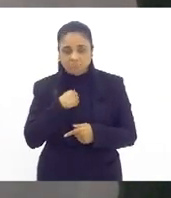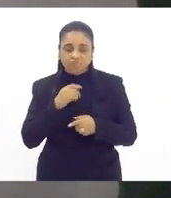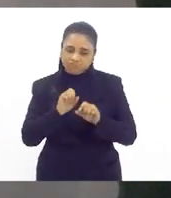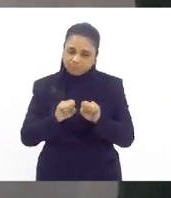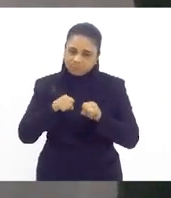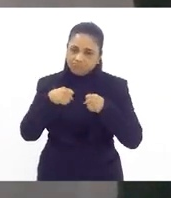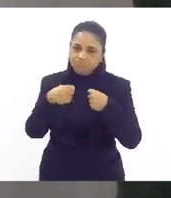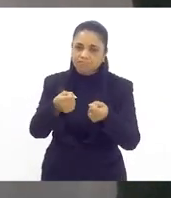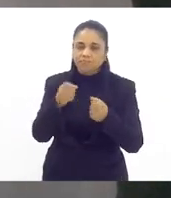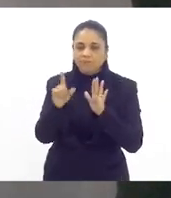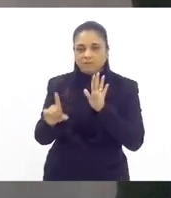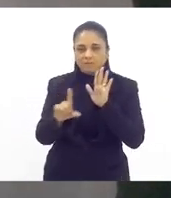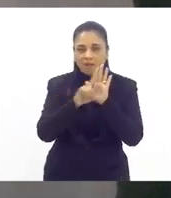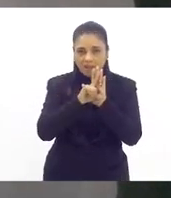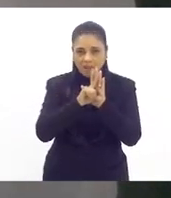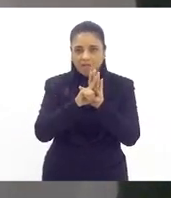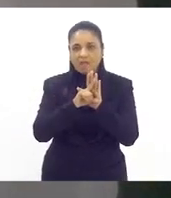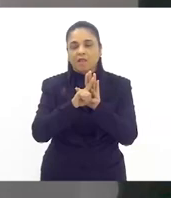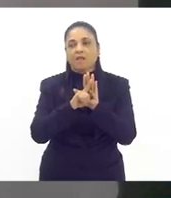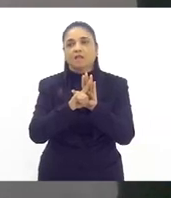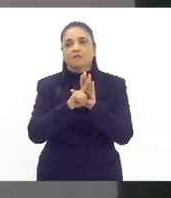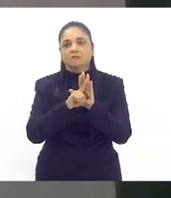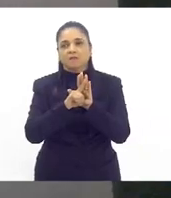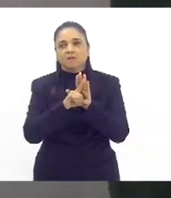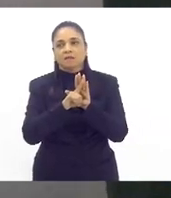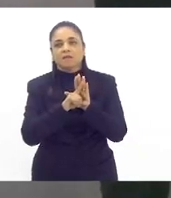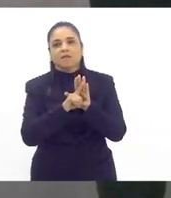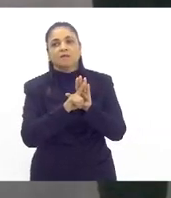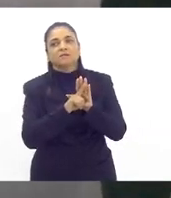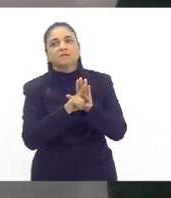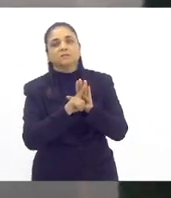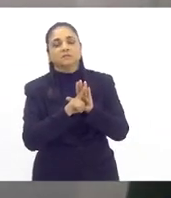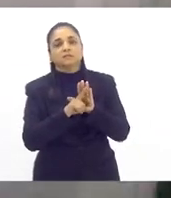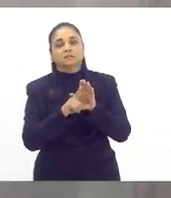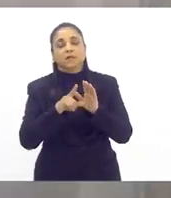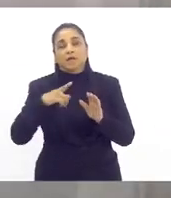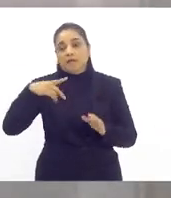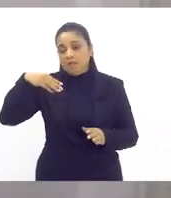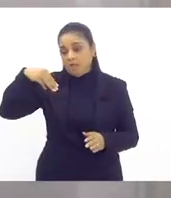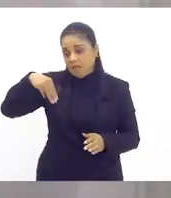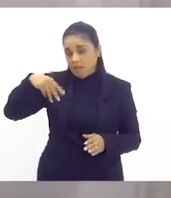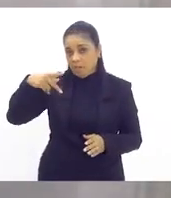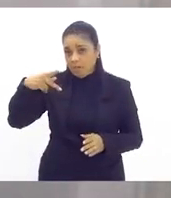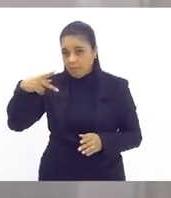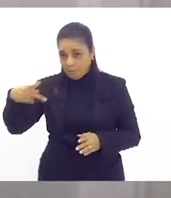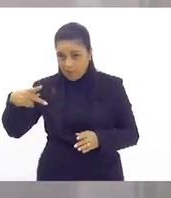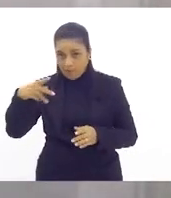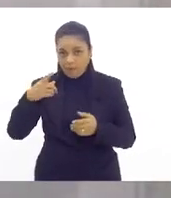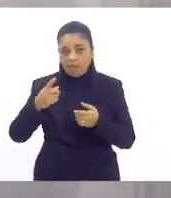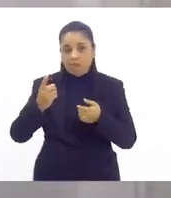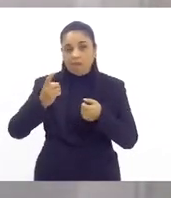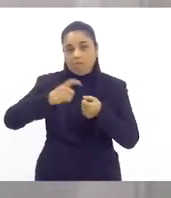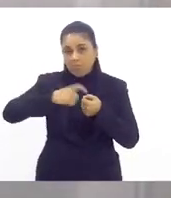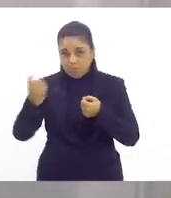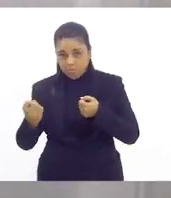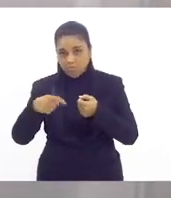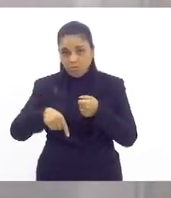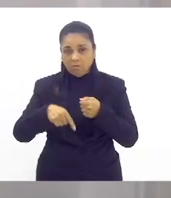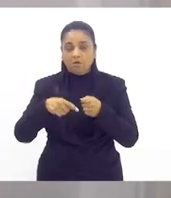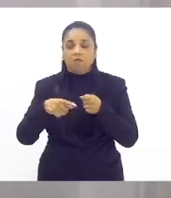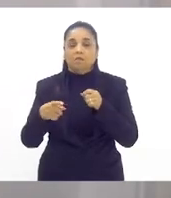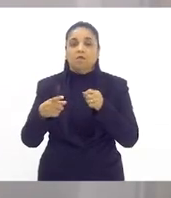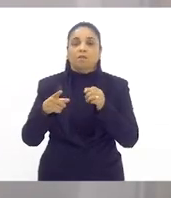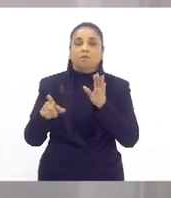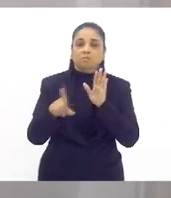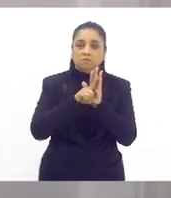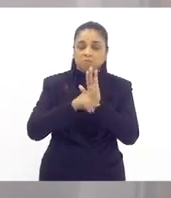Defesa dessa lei para derrubar do verso derrubada ninguém mencionou mas é derrubado da MP que queria descaracterizar a lei abraço participou lá como